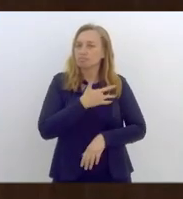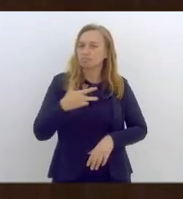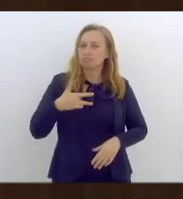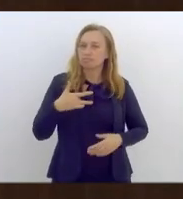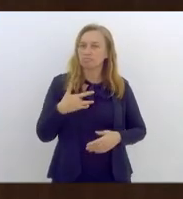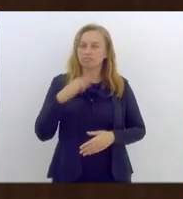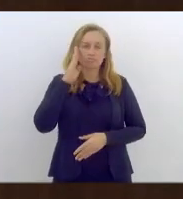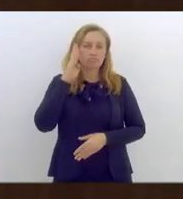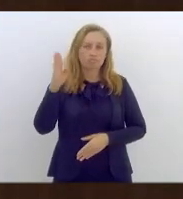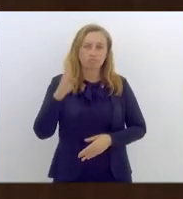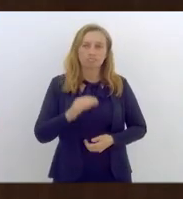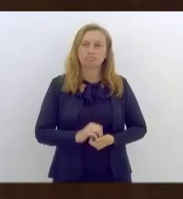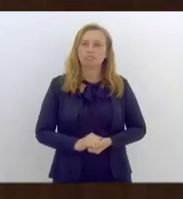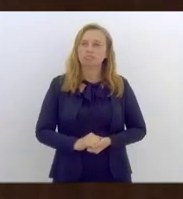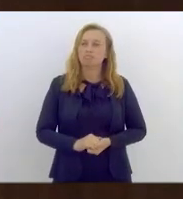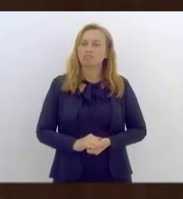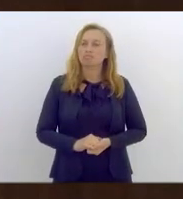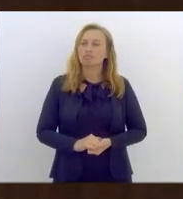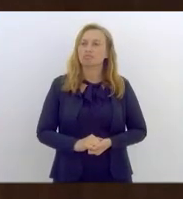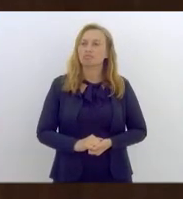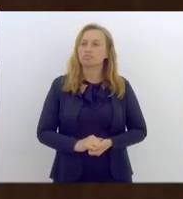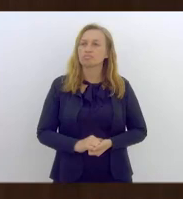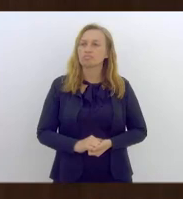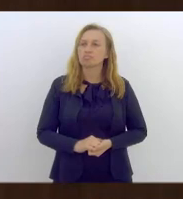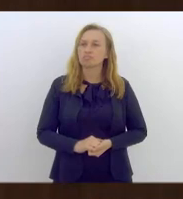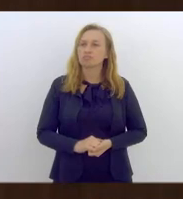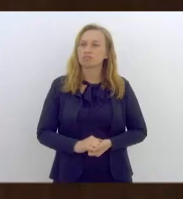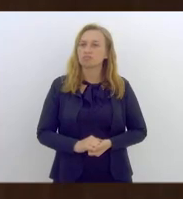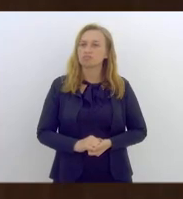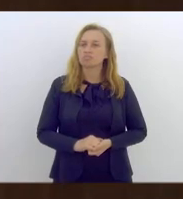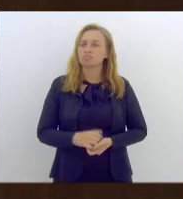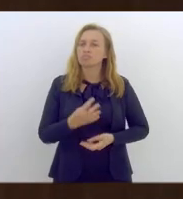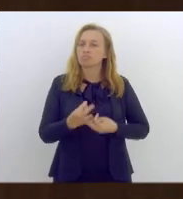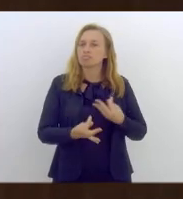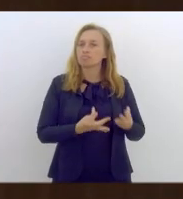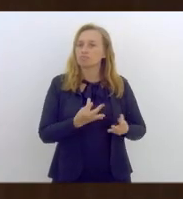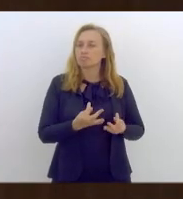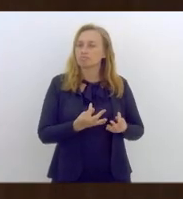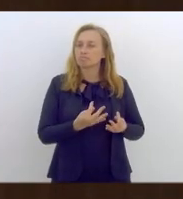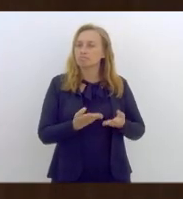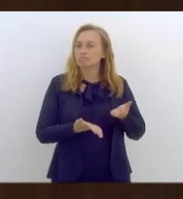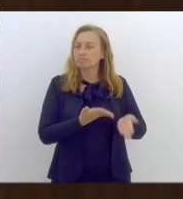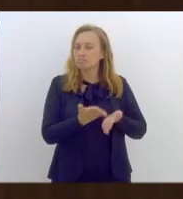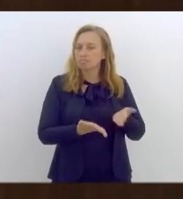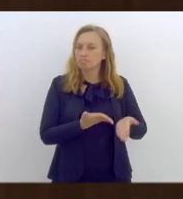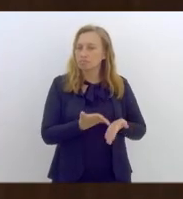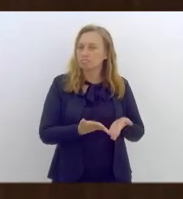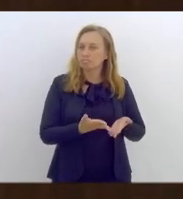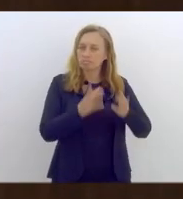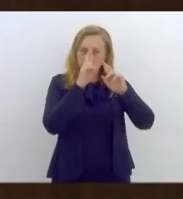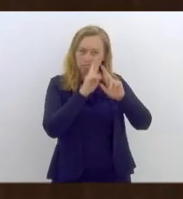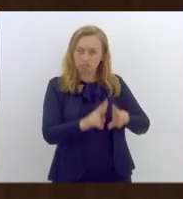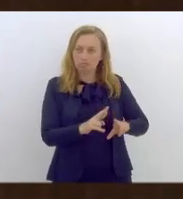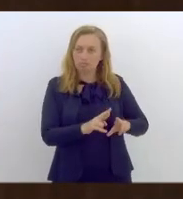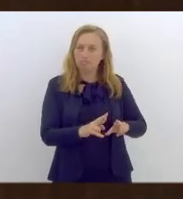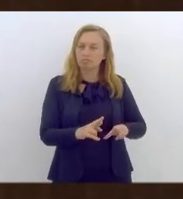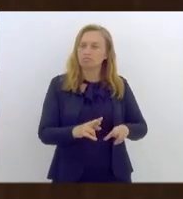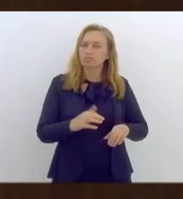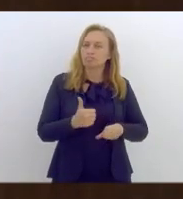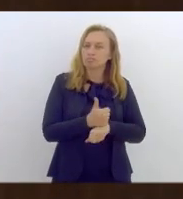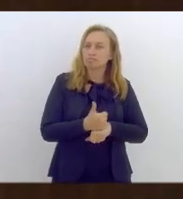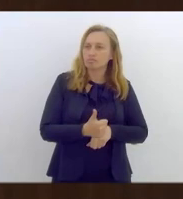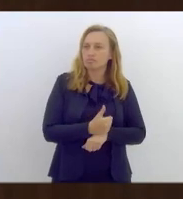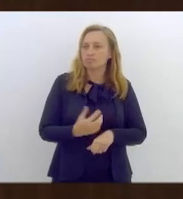é fundamental buscando que tenha um tratamento equânime e respeitoso com condições de trabalho